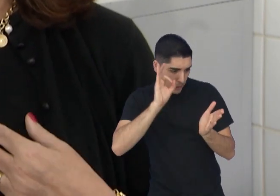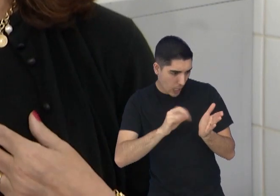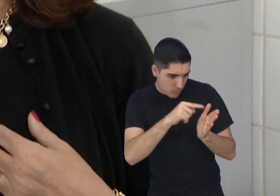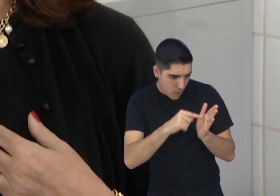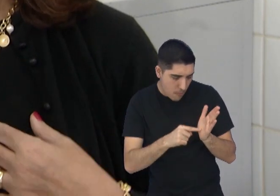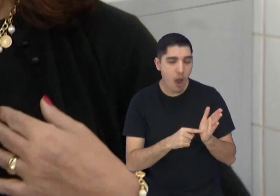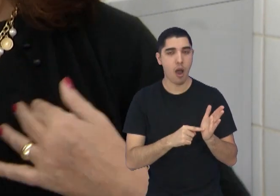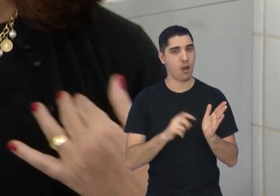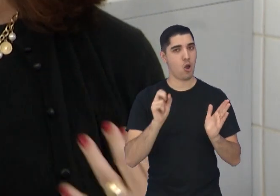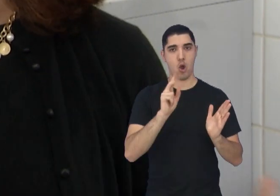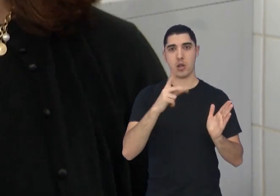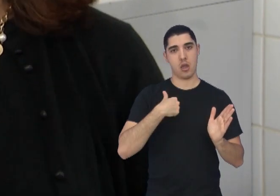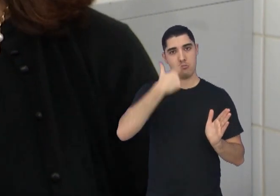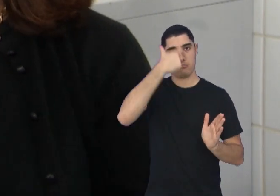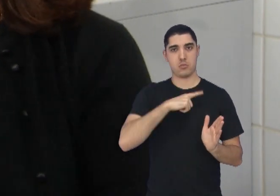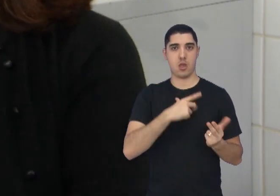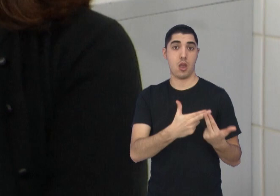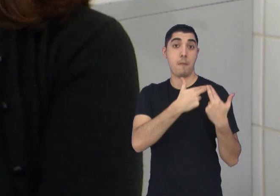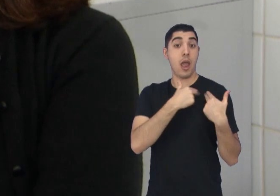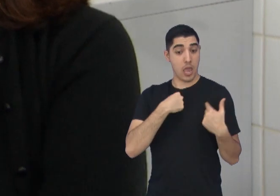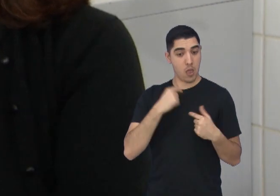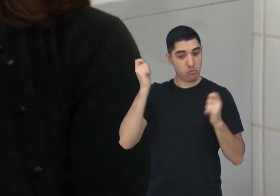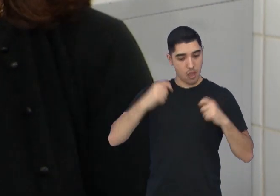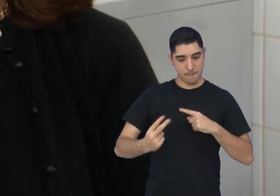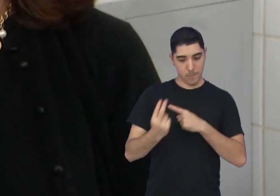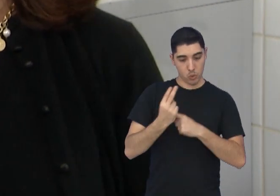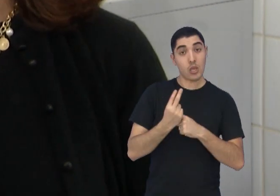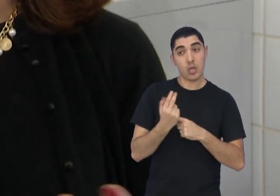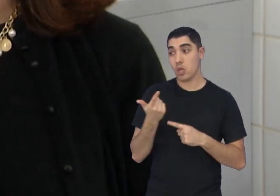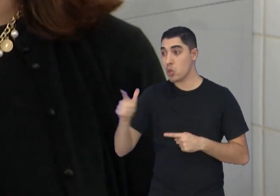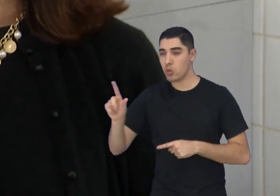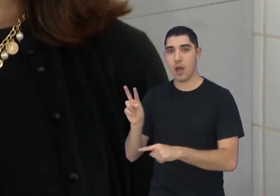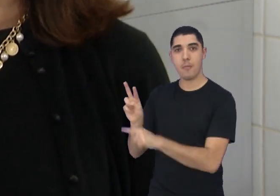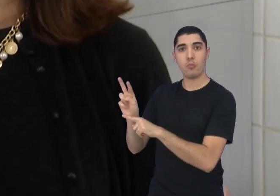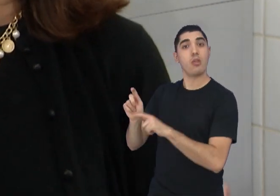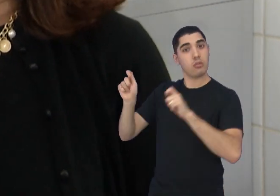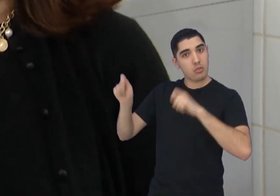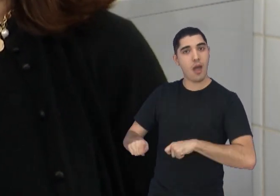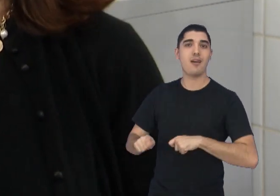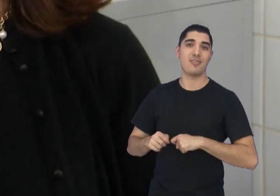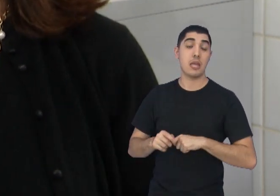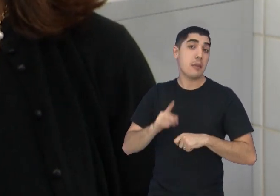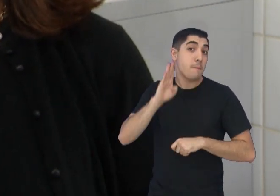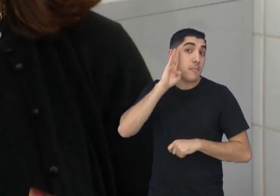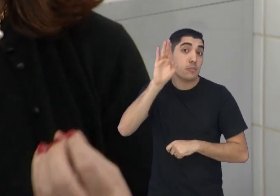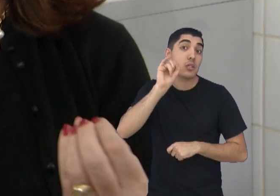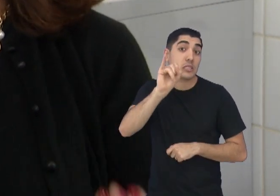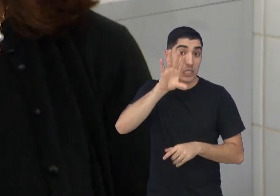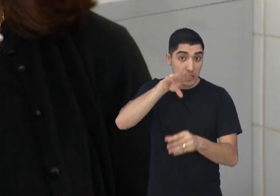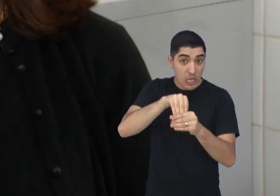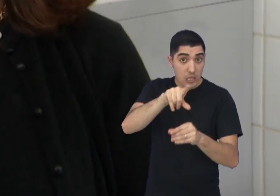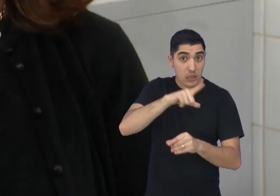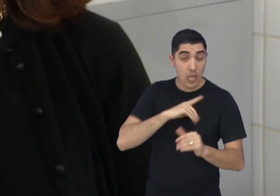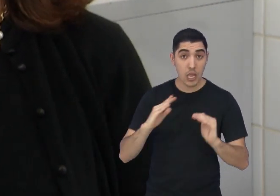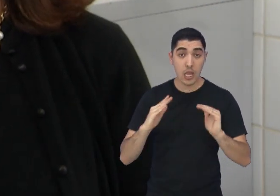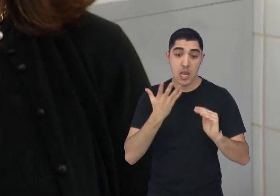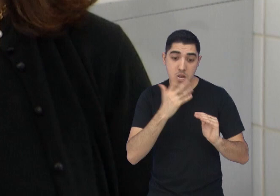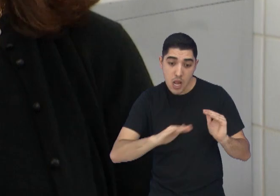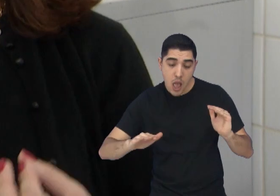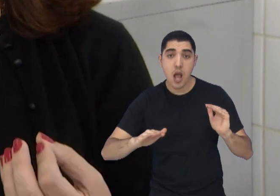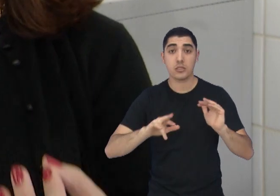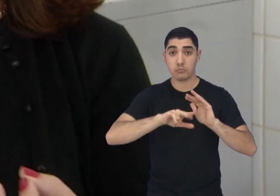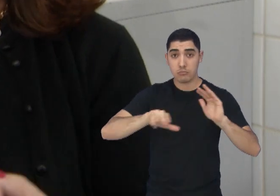com a minha caderneta, eu acabo protegendo os outros ao meu redor. Principalmente, às vezes você tem criança ou adultos que estão